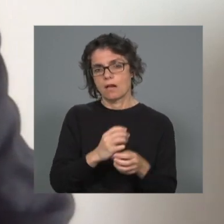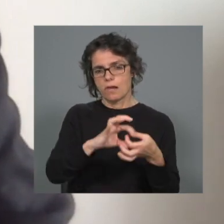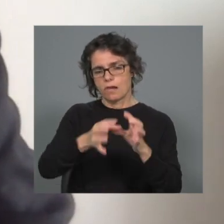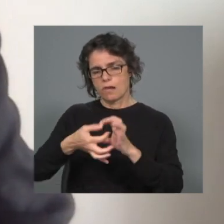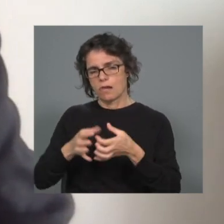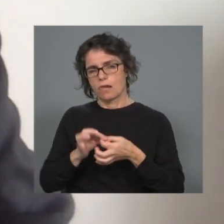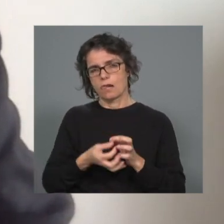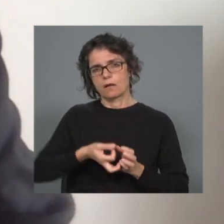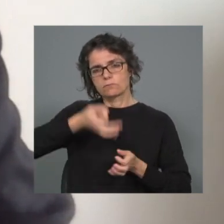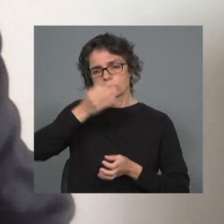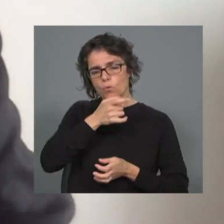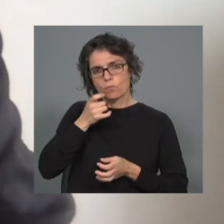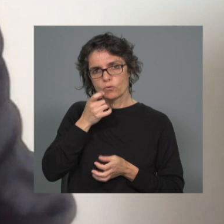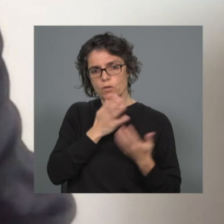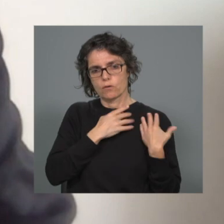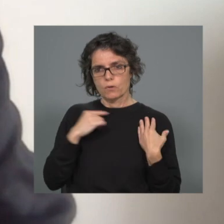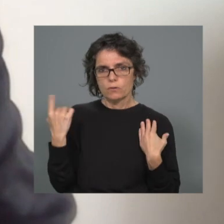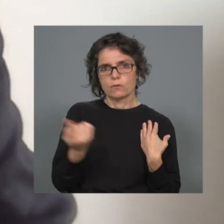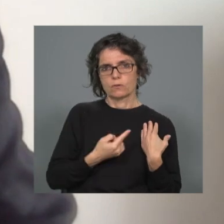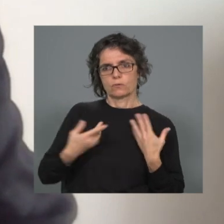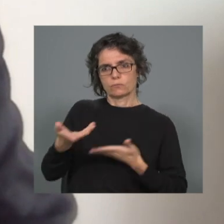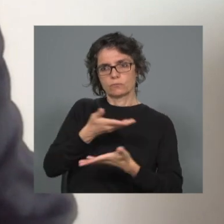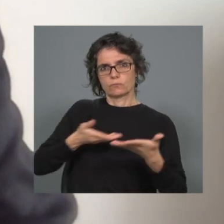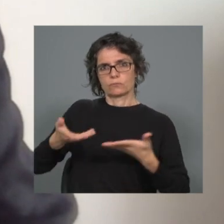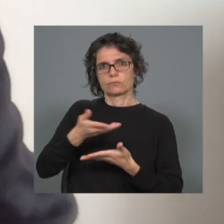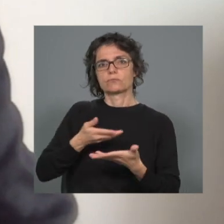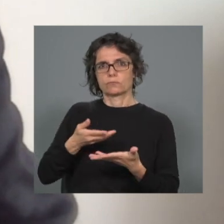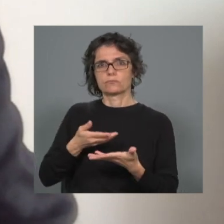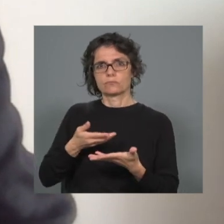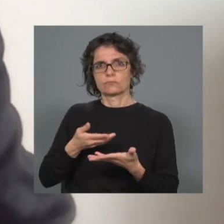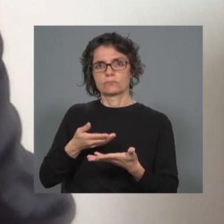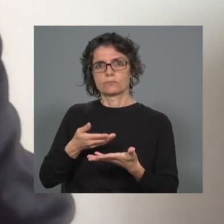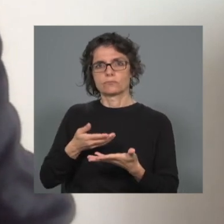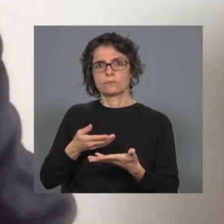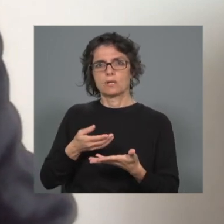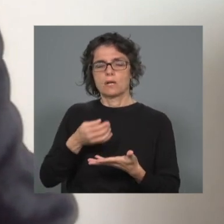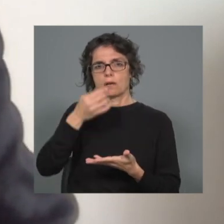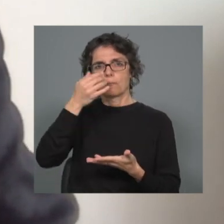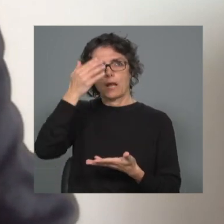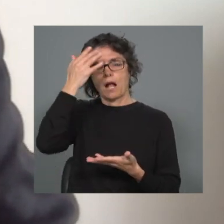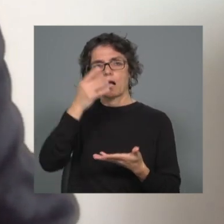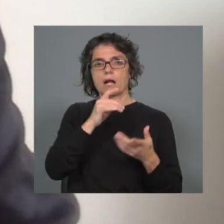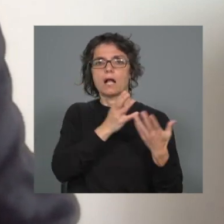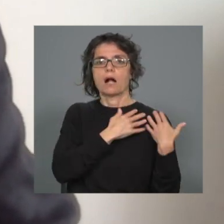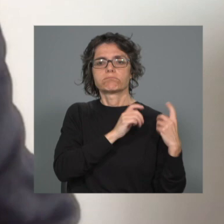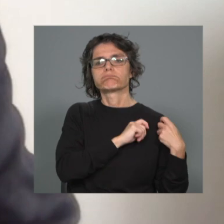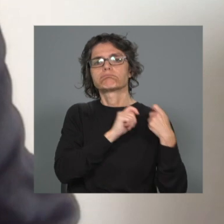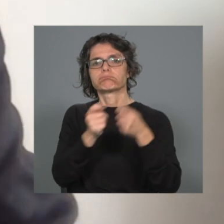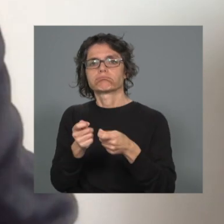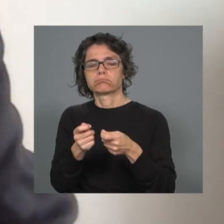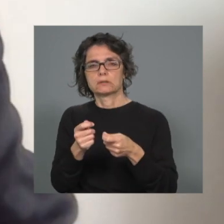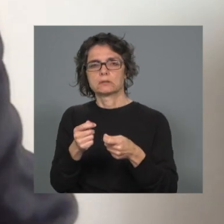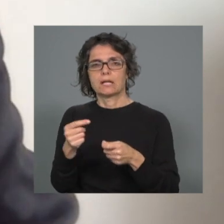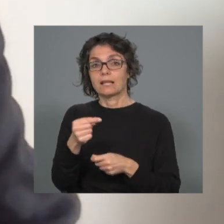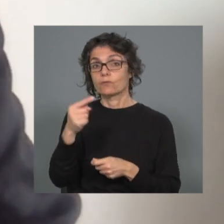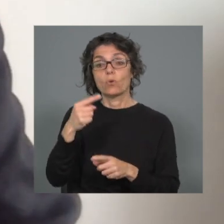de assumirmos todos as responsabilidades sem que se pense que a transferência de competências não é negativa, ela